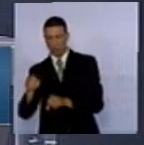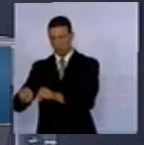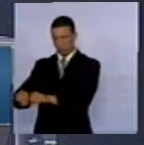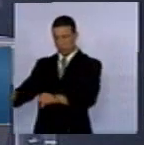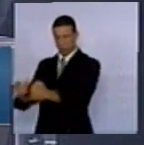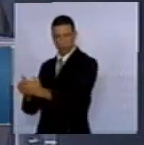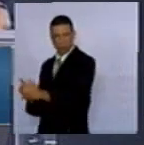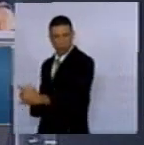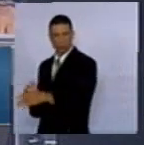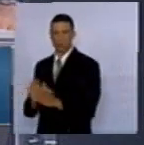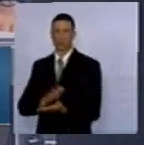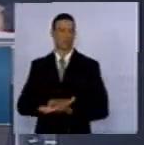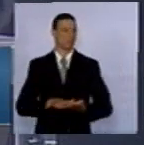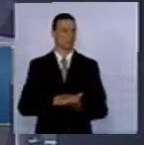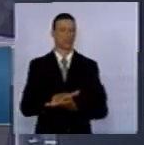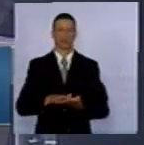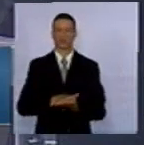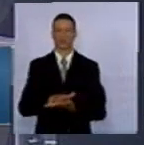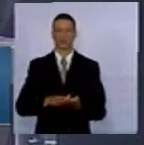bem